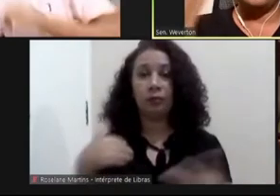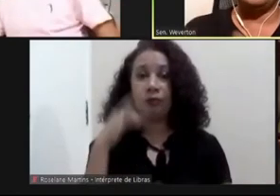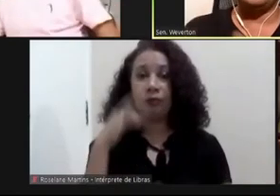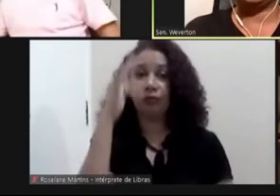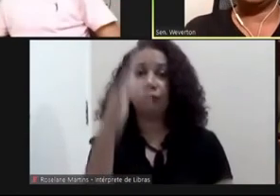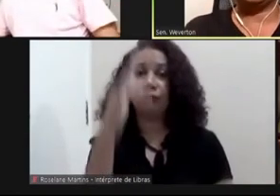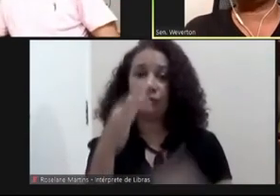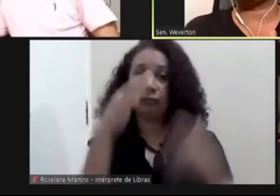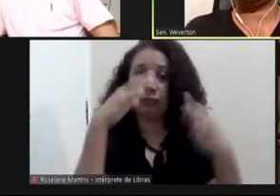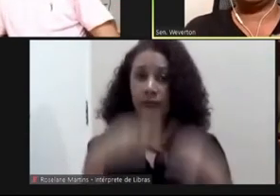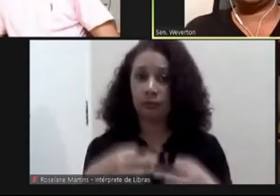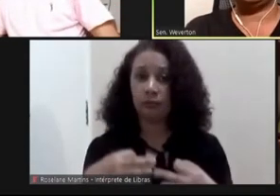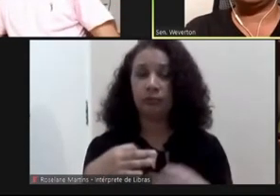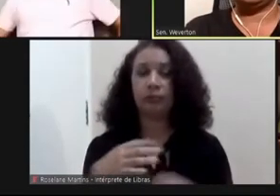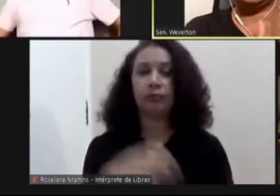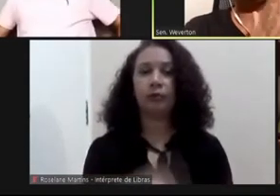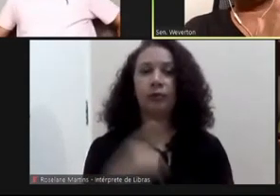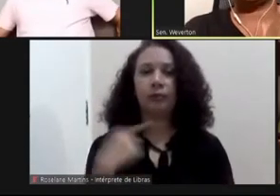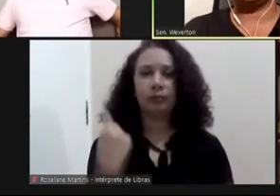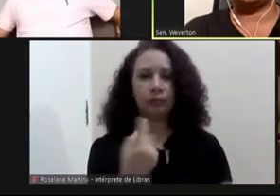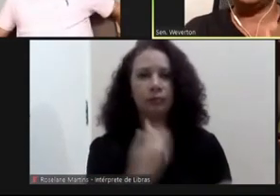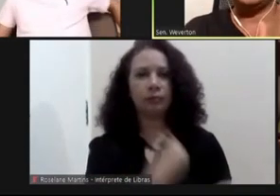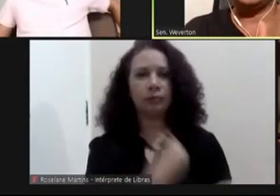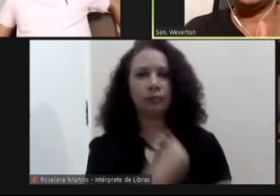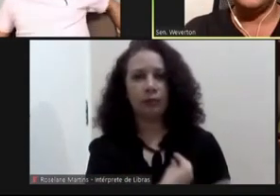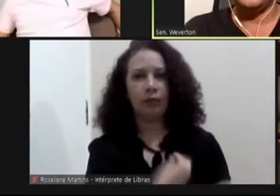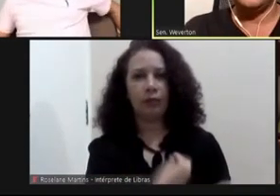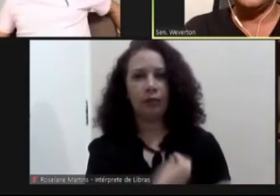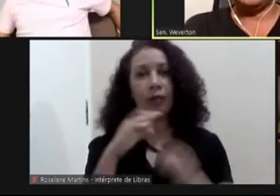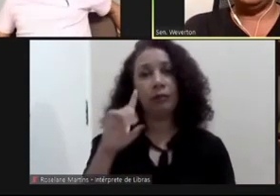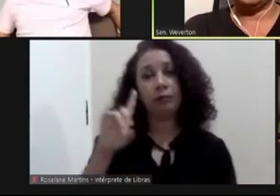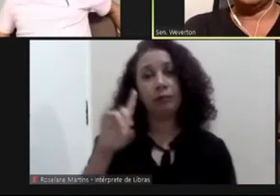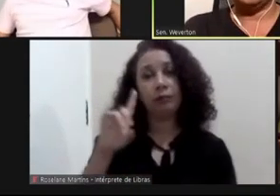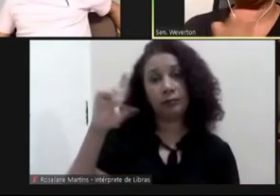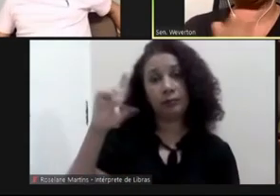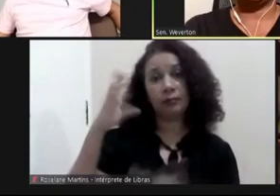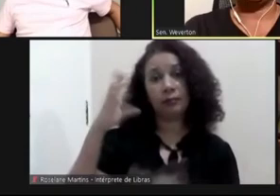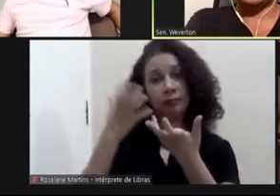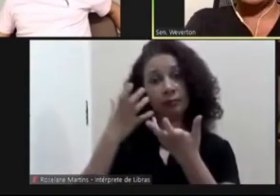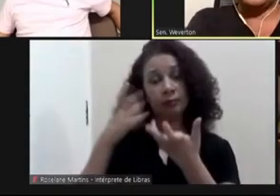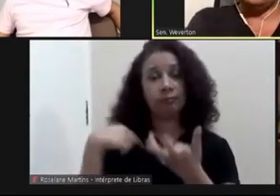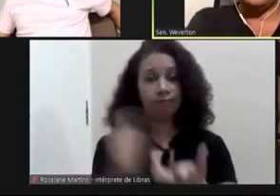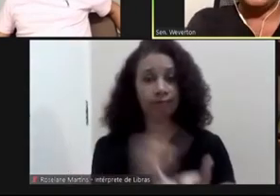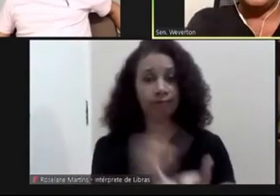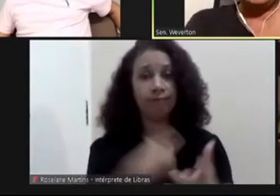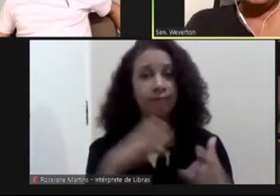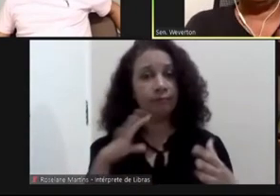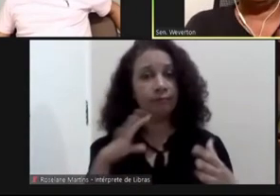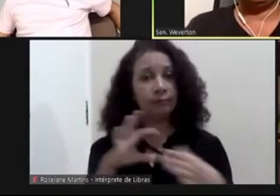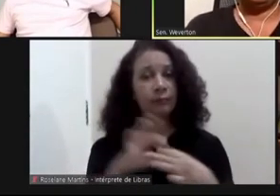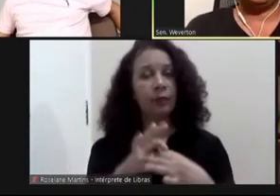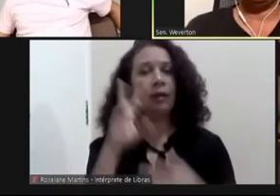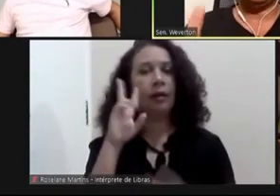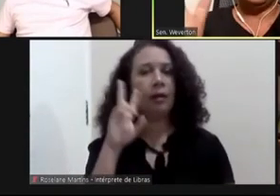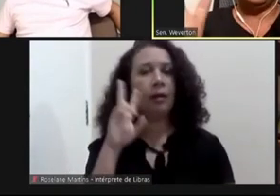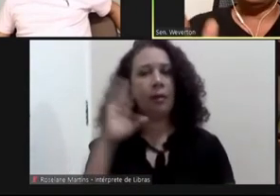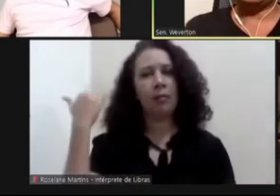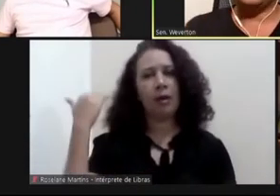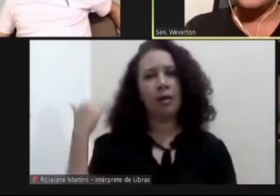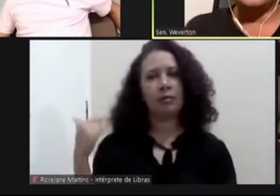se Deus permitir, estarei com o Zé Inácio, o Márcio Gerri, o Caio, todo mundo lá, para nós não só lembrarmos do passado, mas